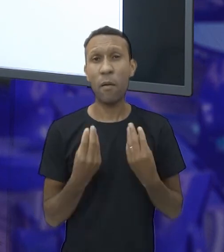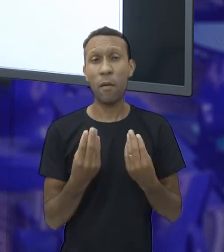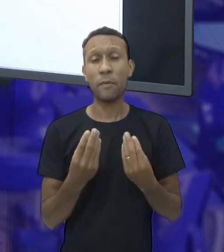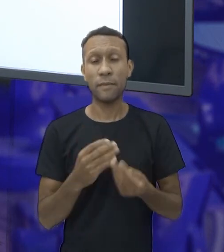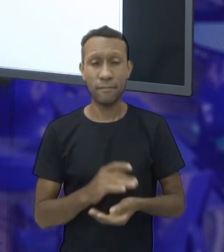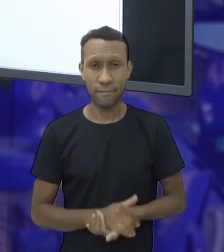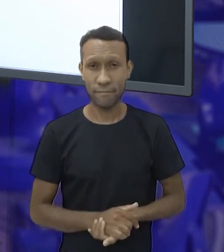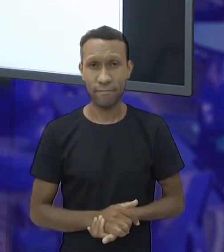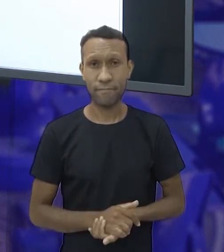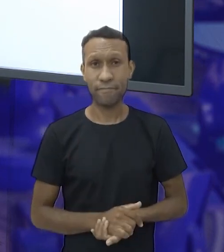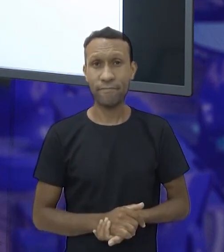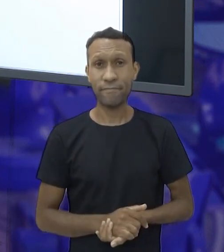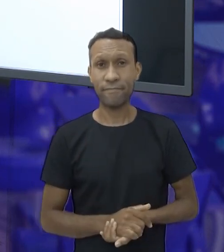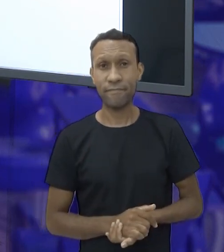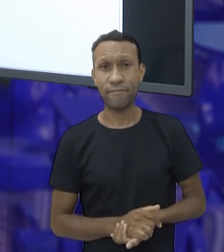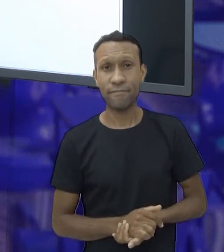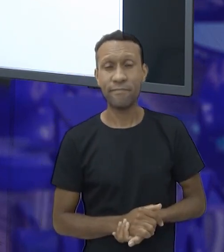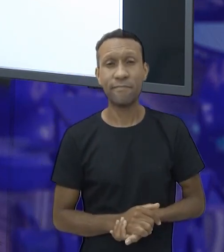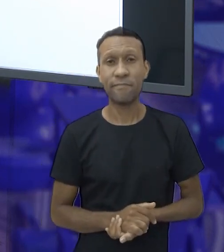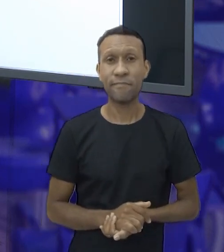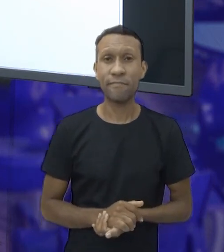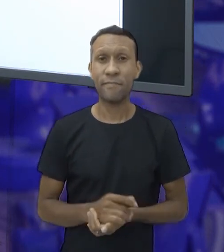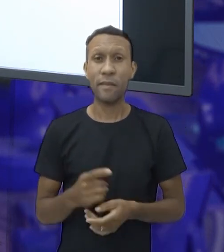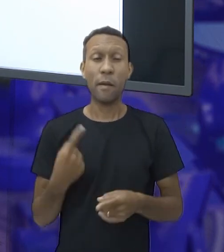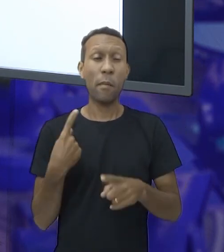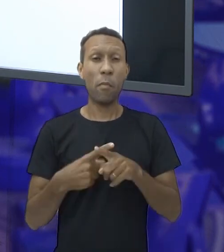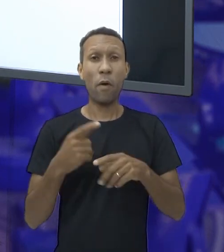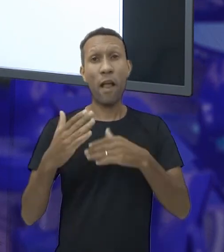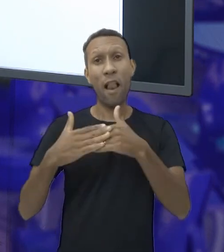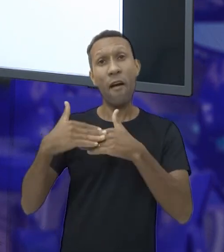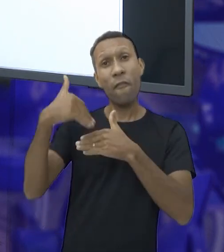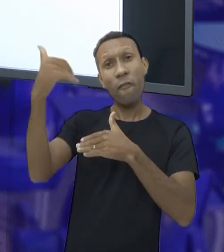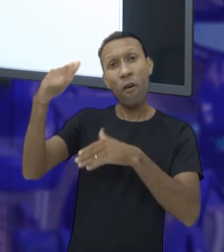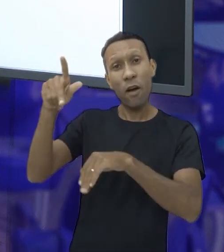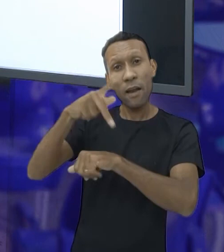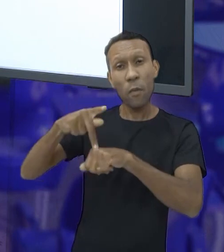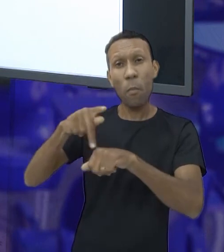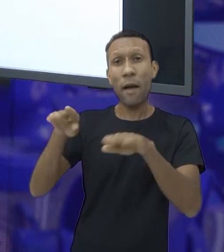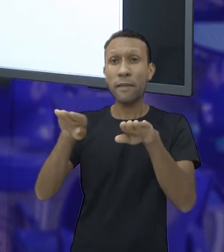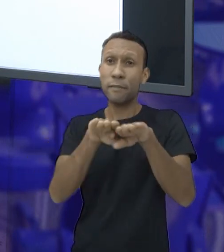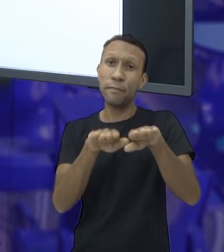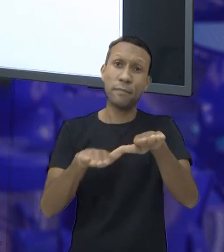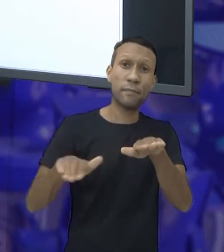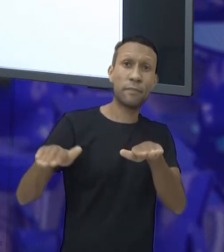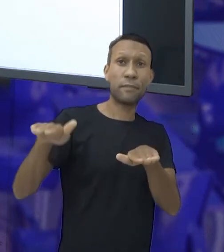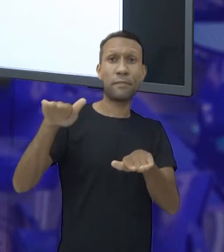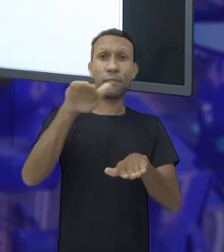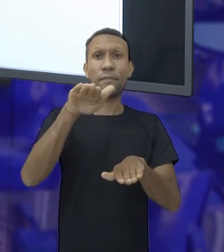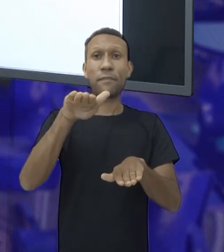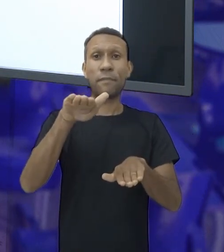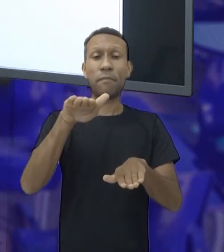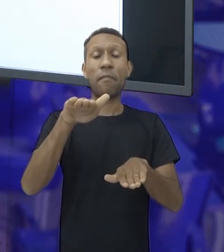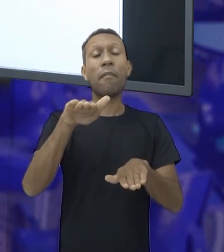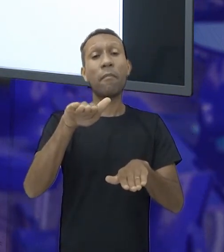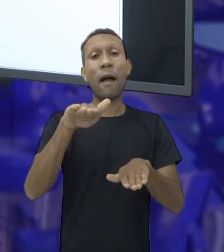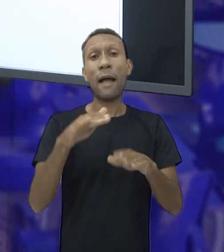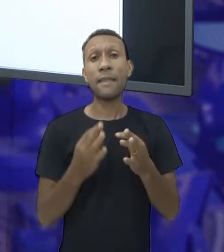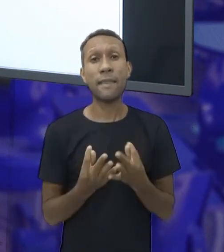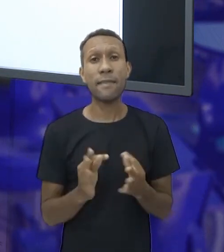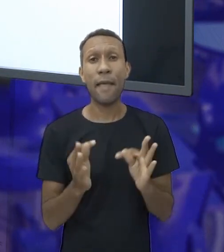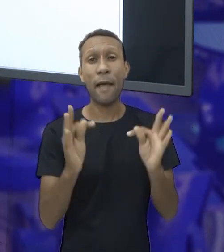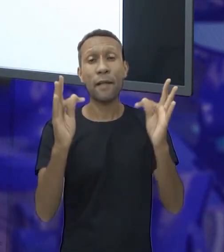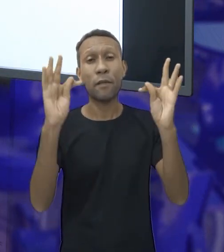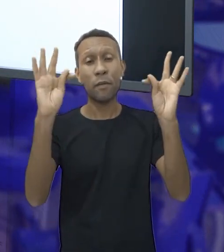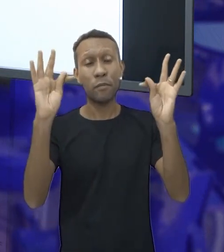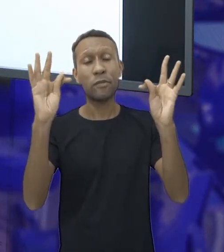tem como, não tem como. Por quê? Porque eles detinham um processo tecnológico muito mais avançado. Mas, professor Heraldo, eles não estavam meio